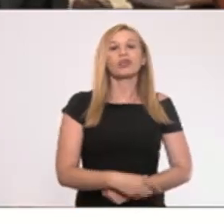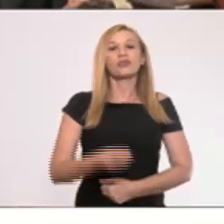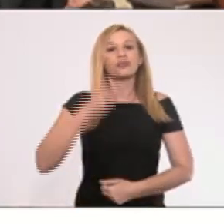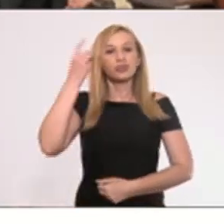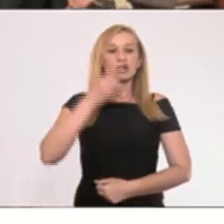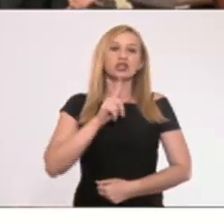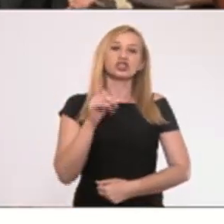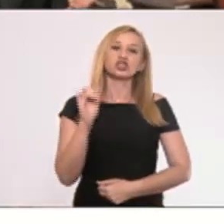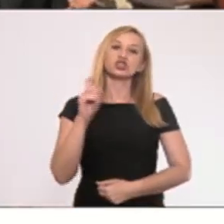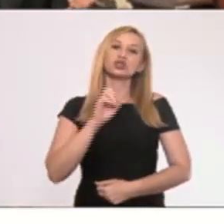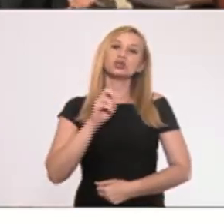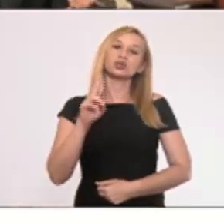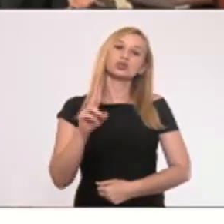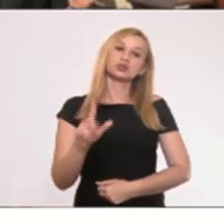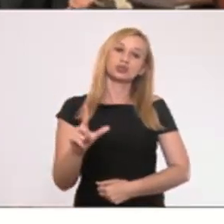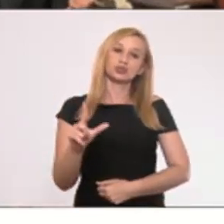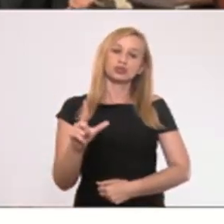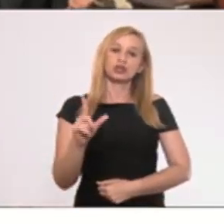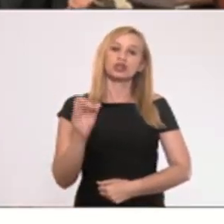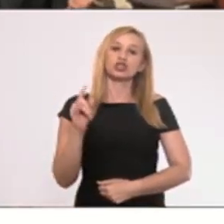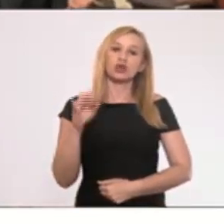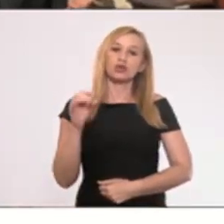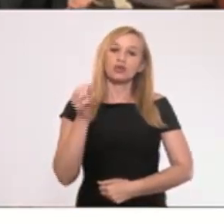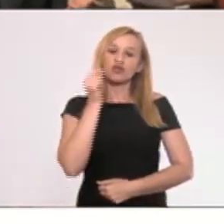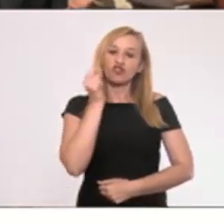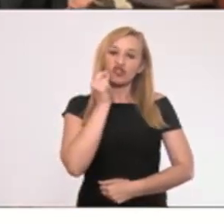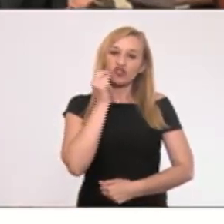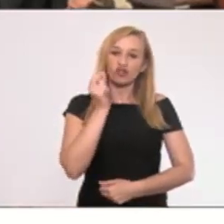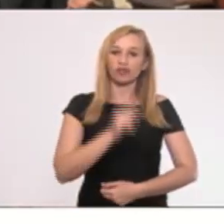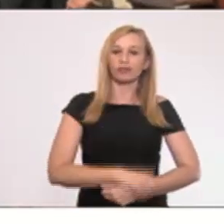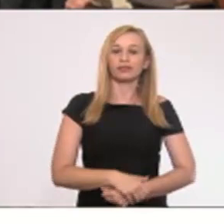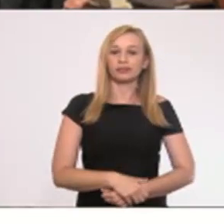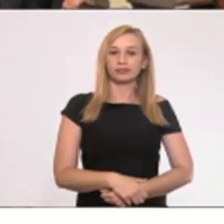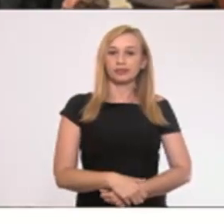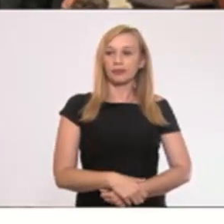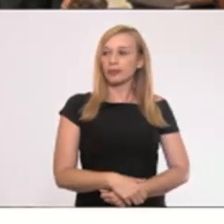Deputado Gil Viana. Deputado Giovanni Ratinho.